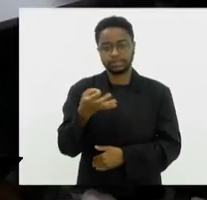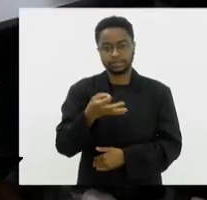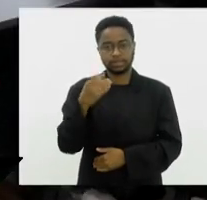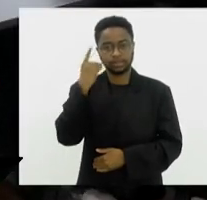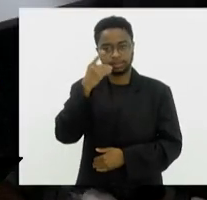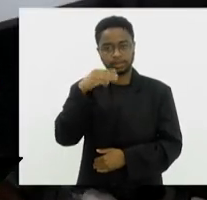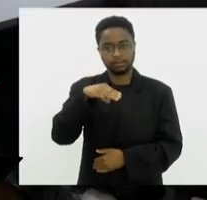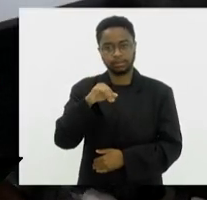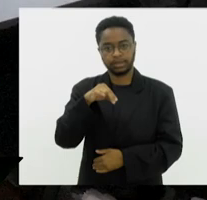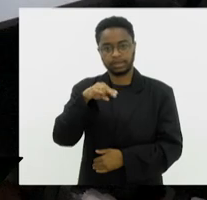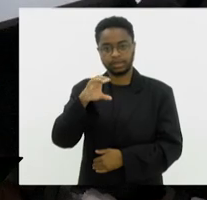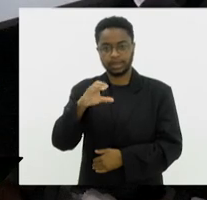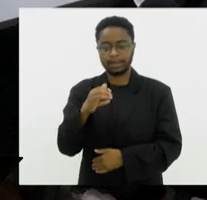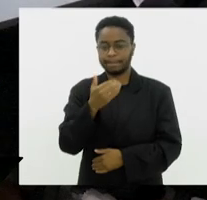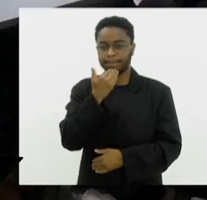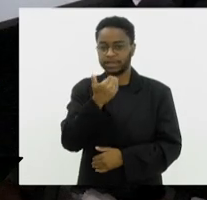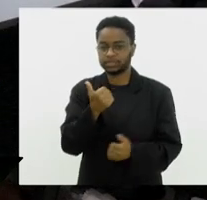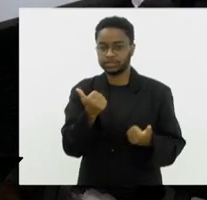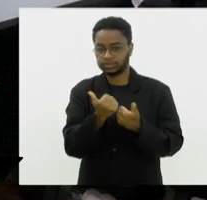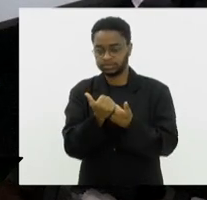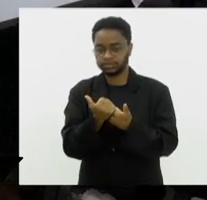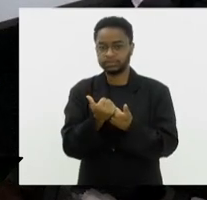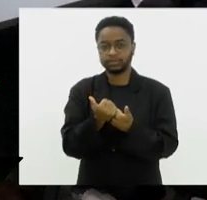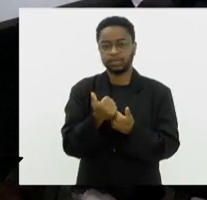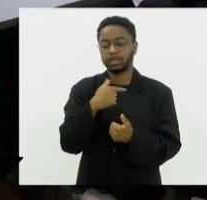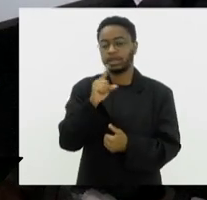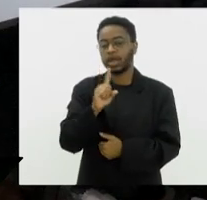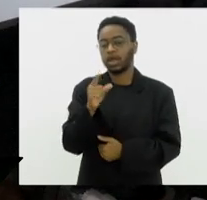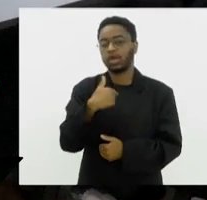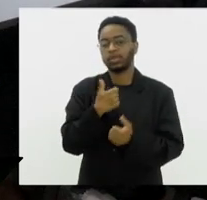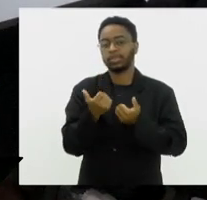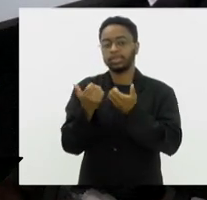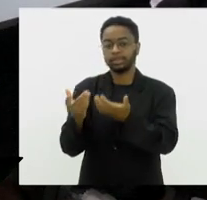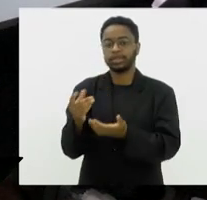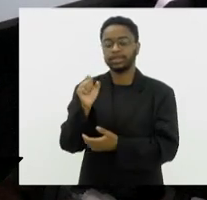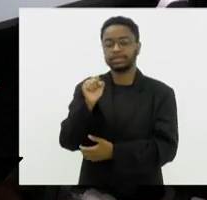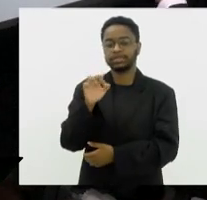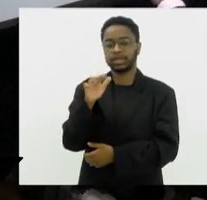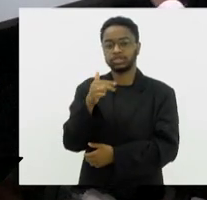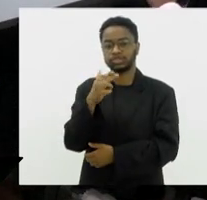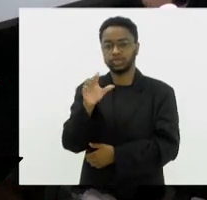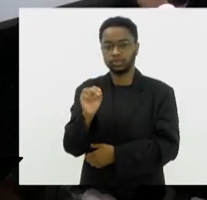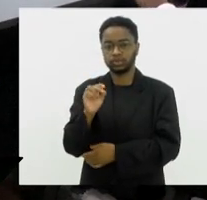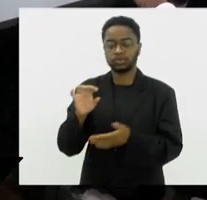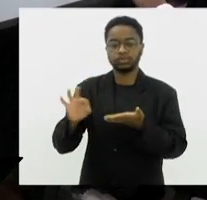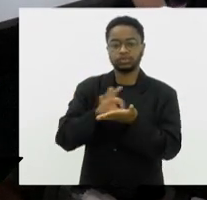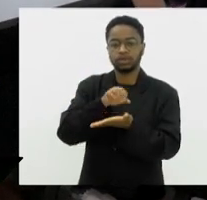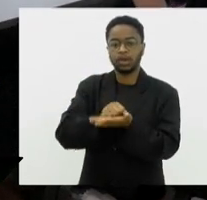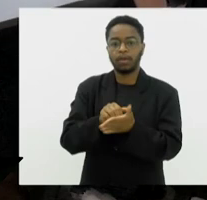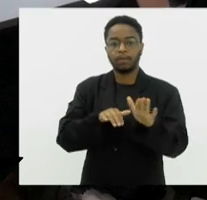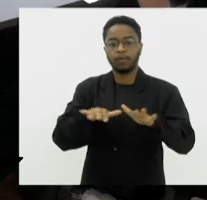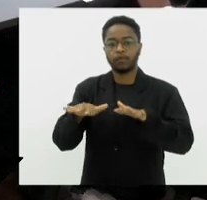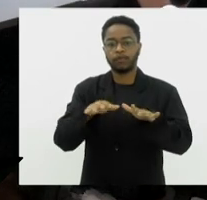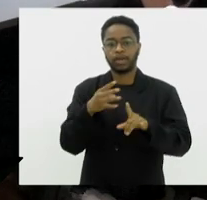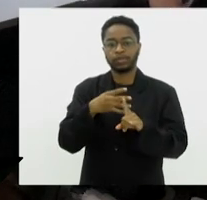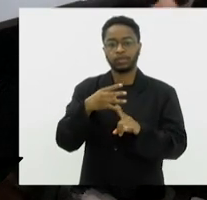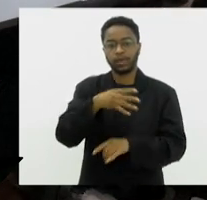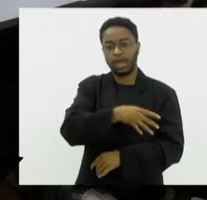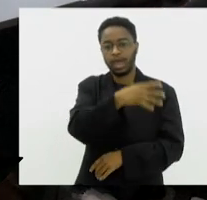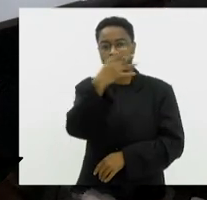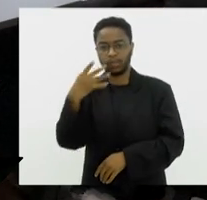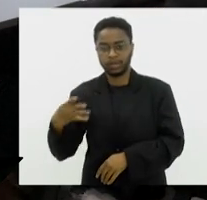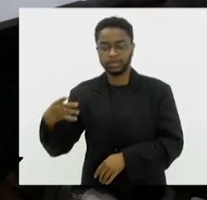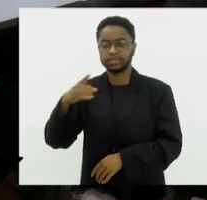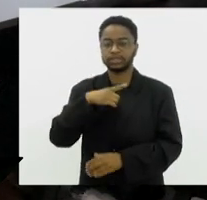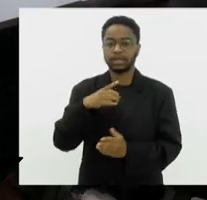Mink vai pedir coautoria. Não, eu vou oferecer ao doutor Serginho uma inscrição no Movimento Arco-Íris, que agora está com uma sede